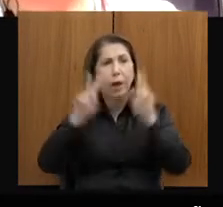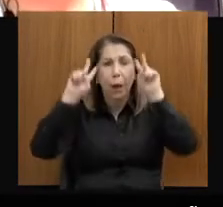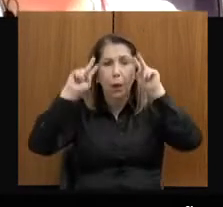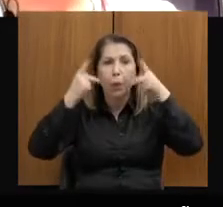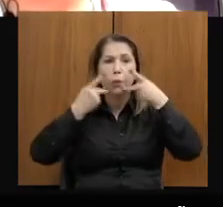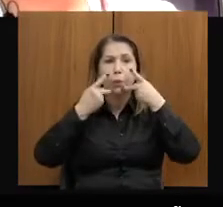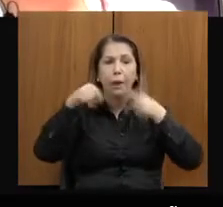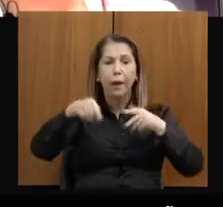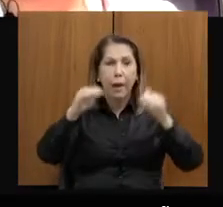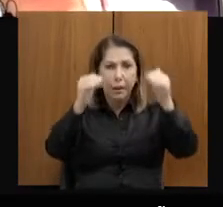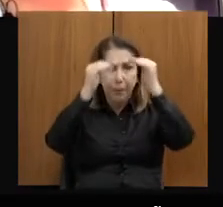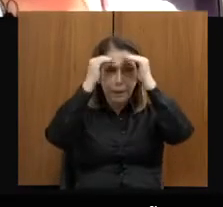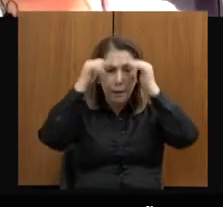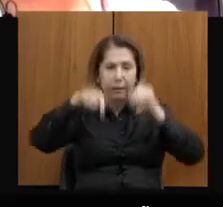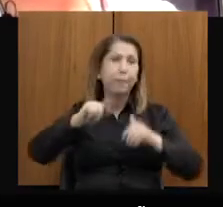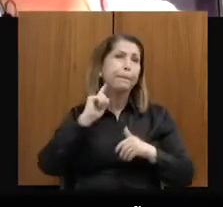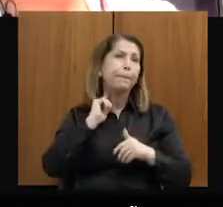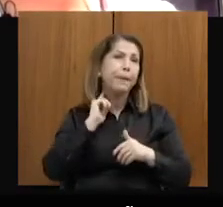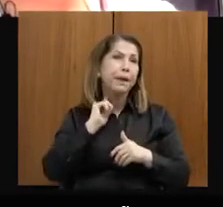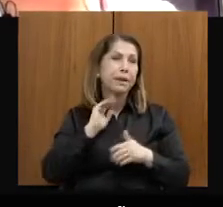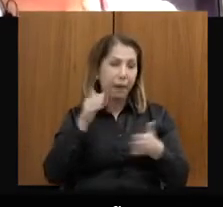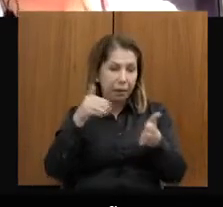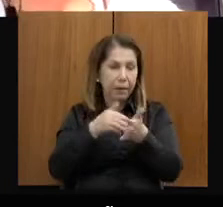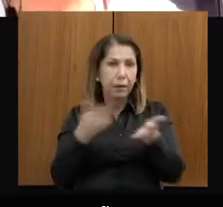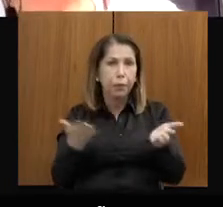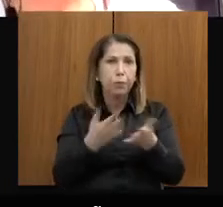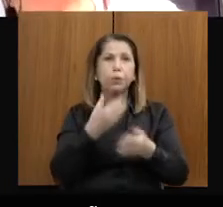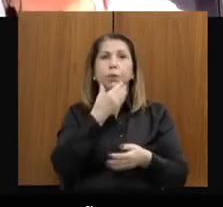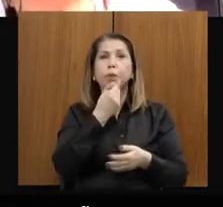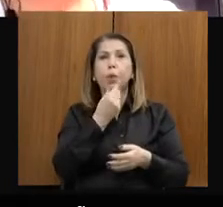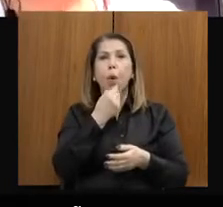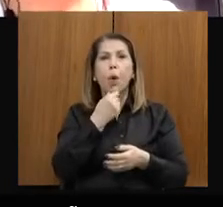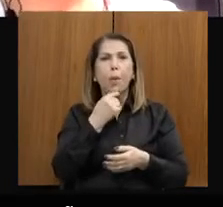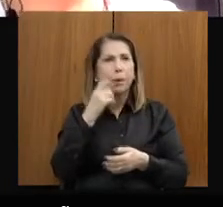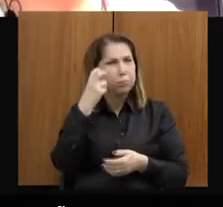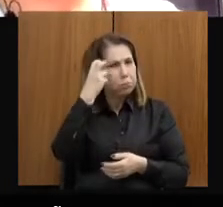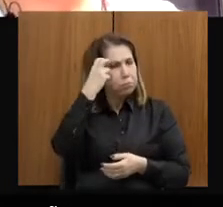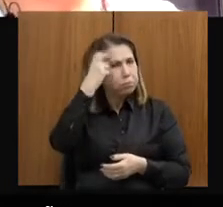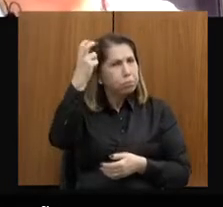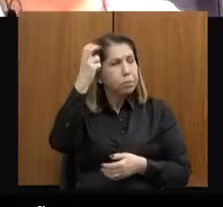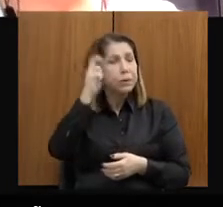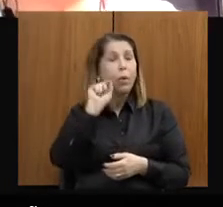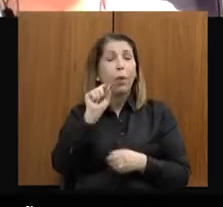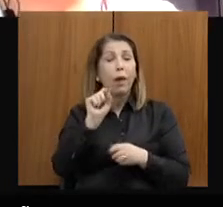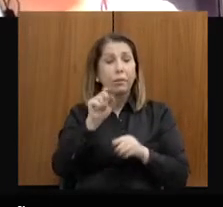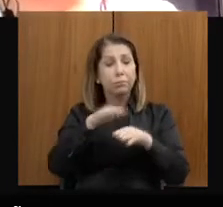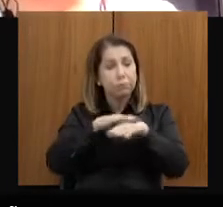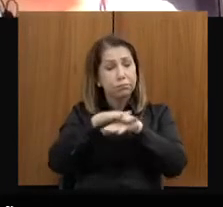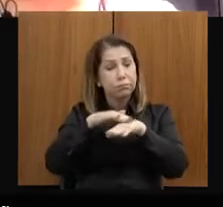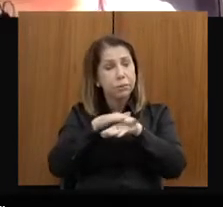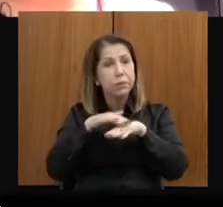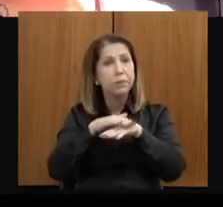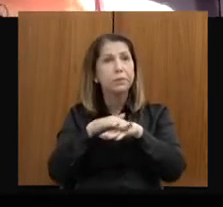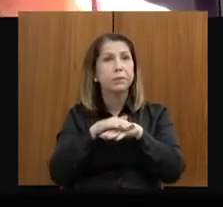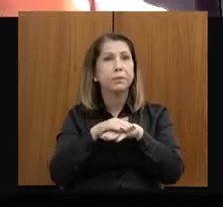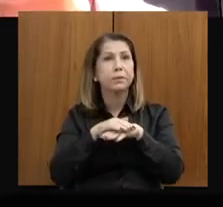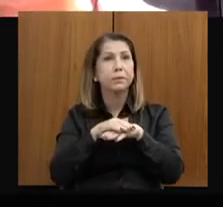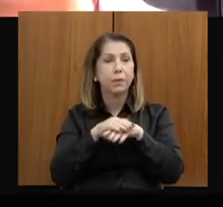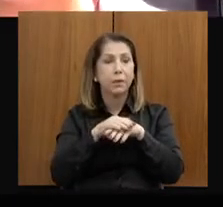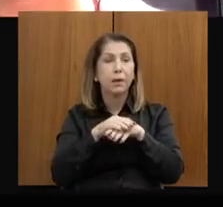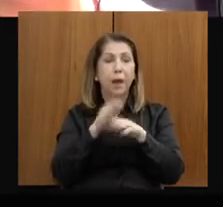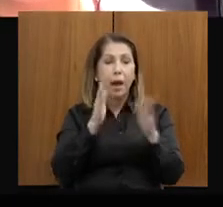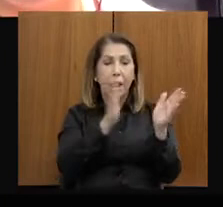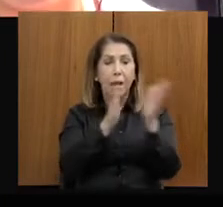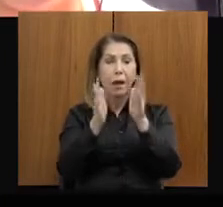Minas Gerais muito respeitado em Minas Gerais ainda hoje mas o intelectual que estava dialogando com uma um